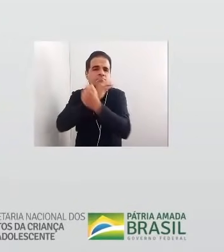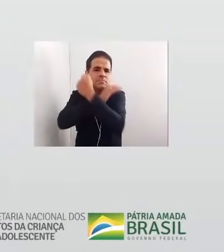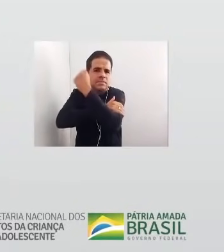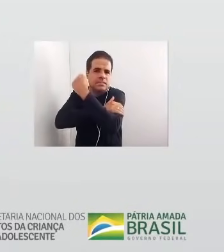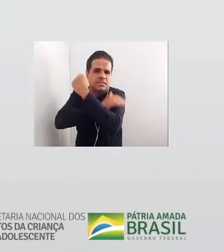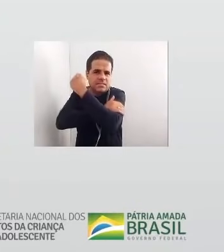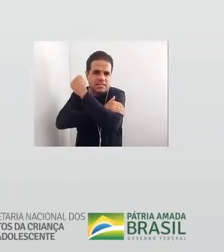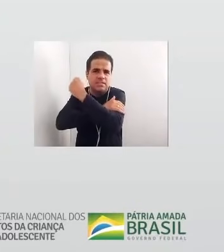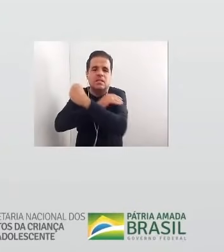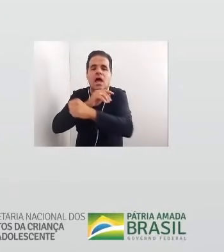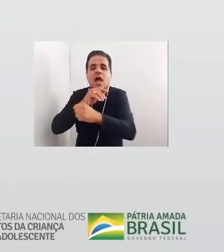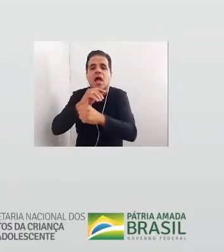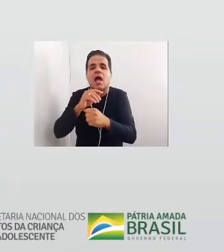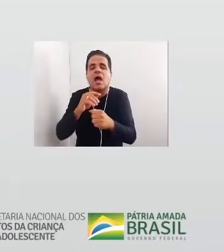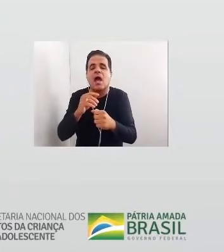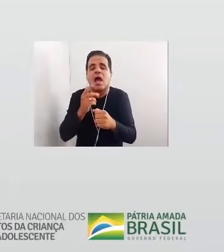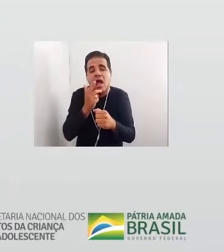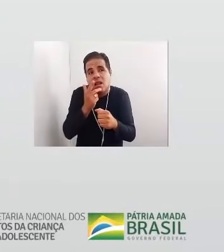considera